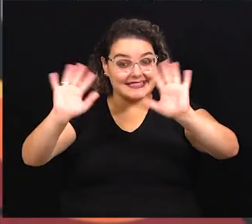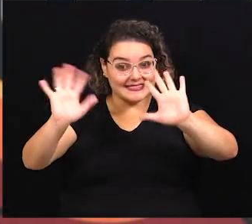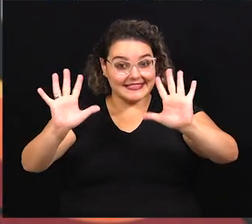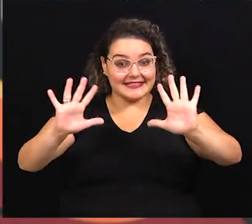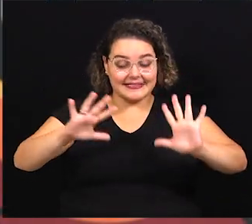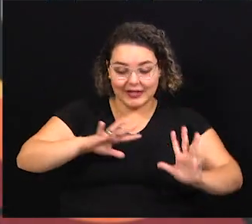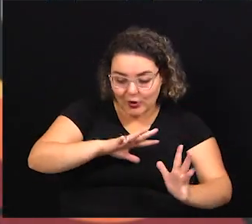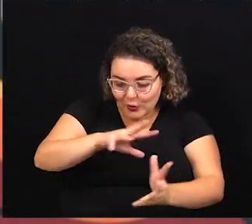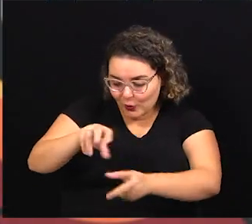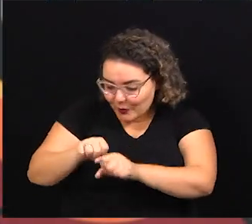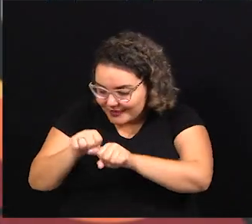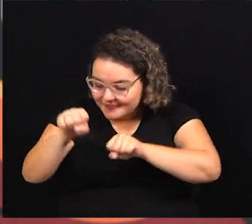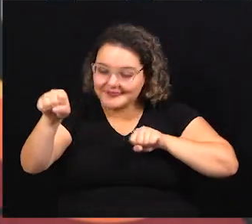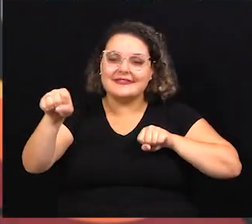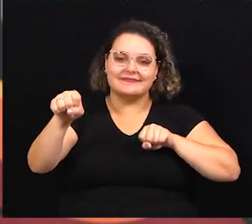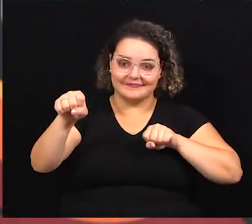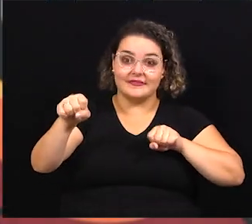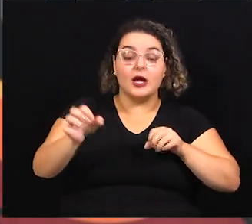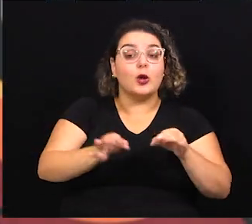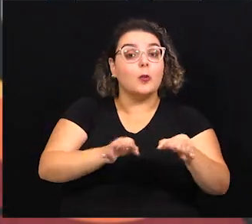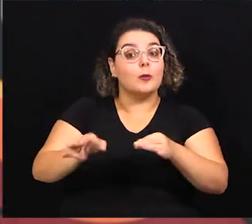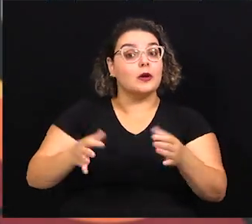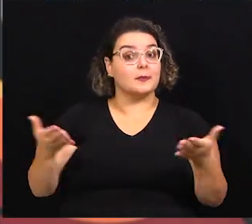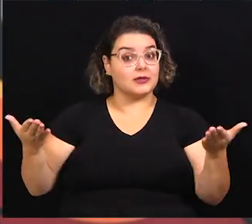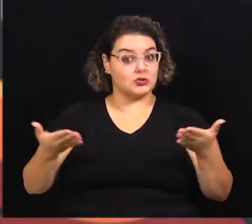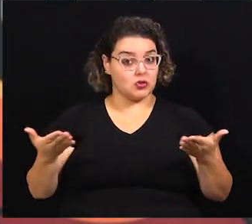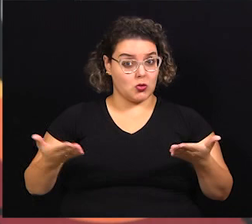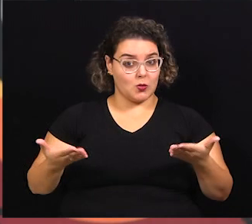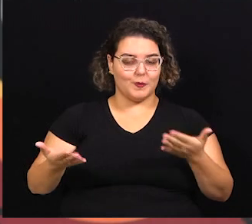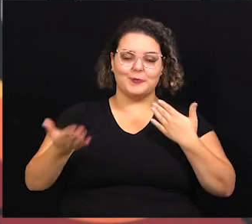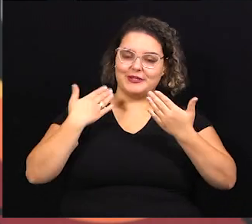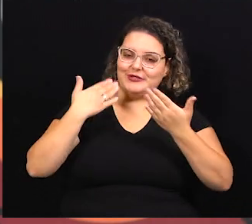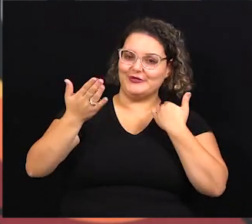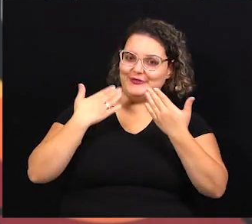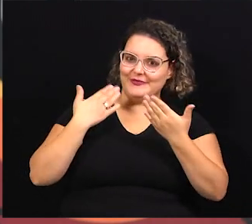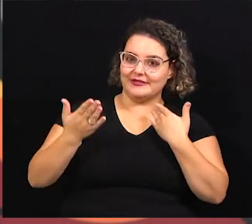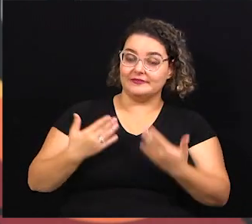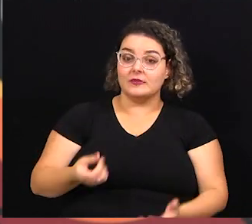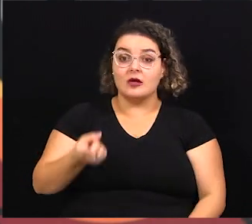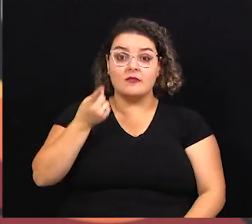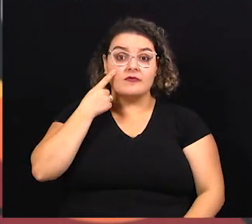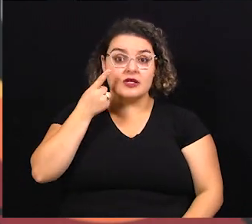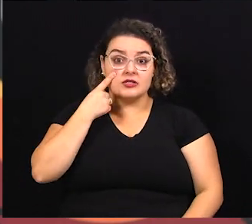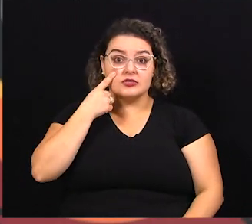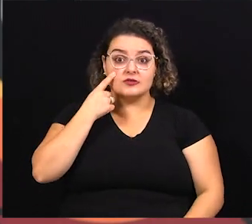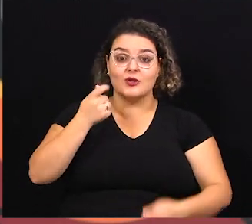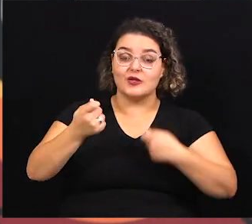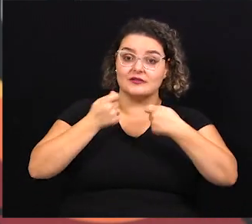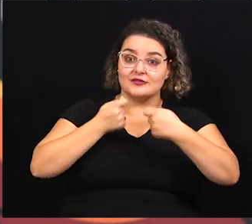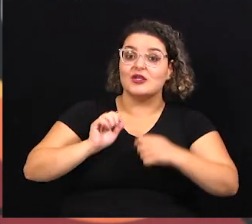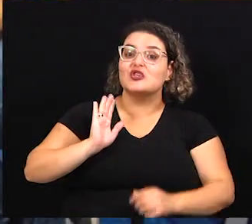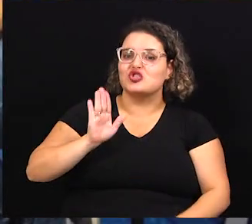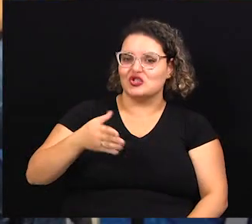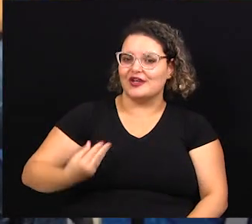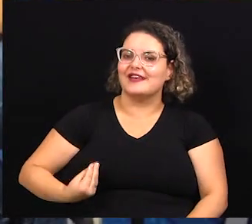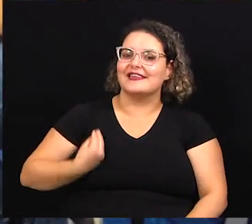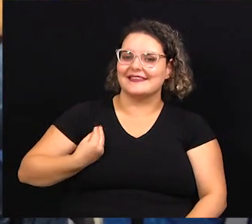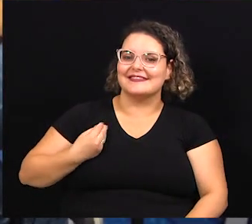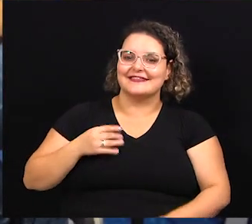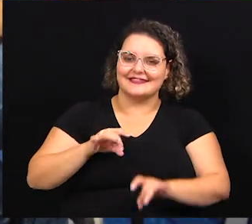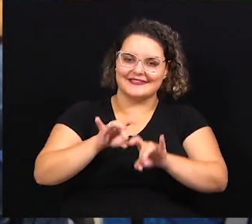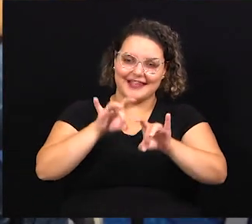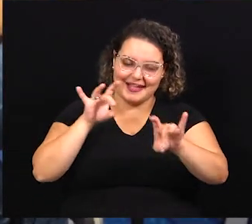Olá, Universo Épico no ar, e no programa de hoje, nosso bate-papo, nosso entrevistado já está aqui